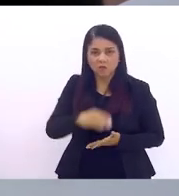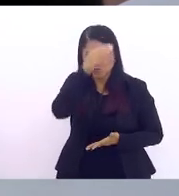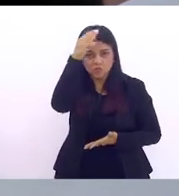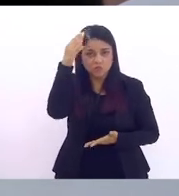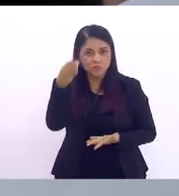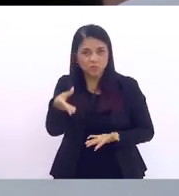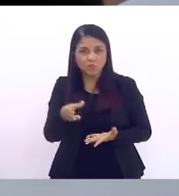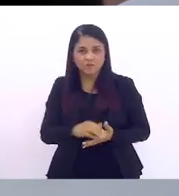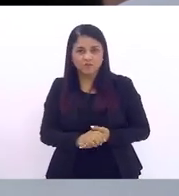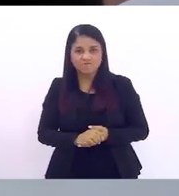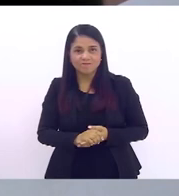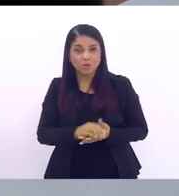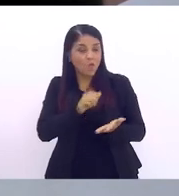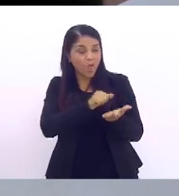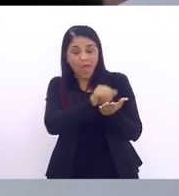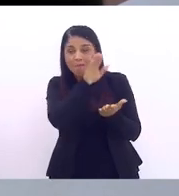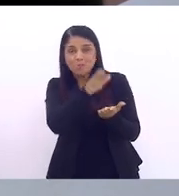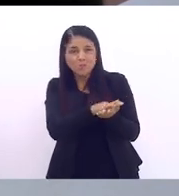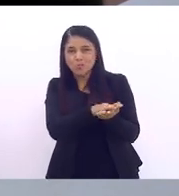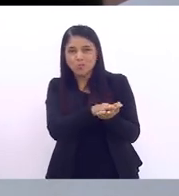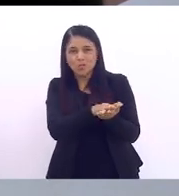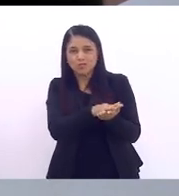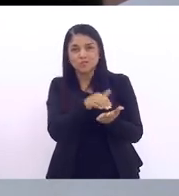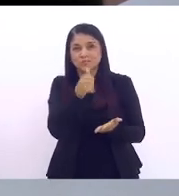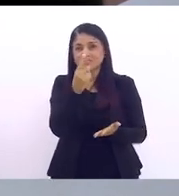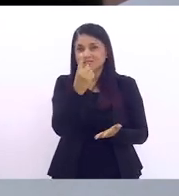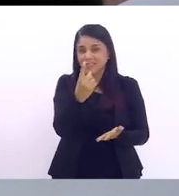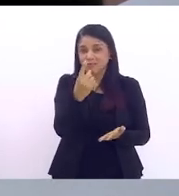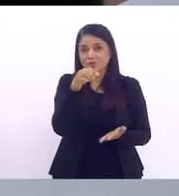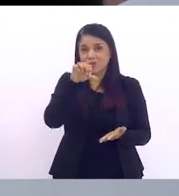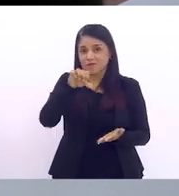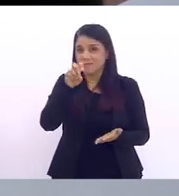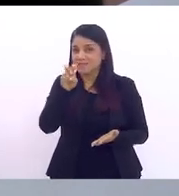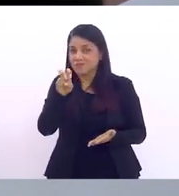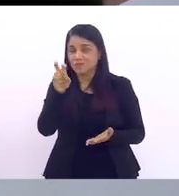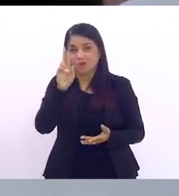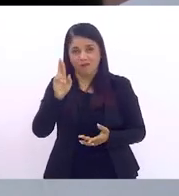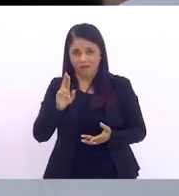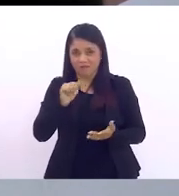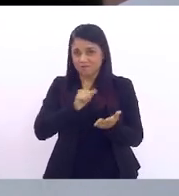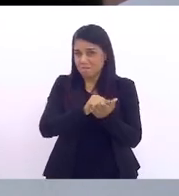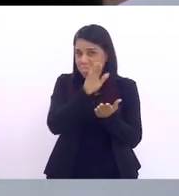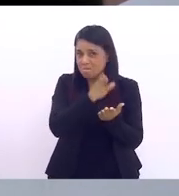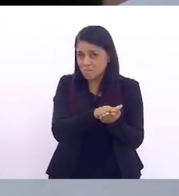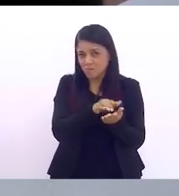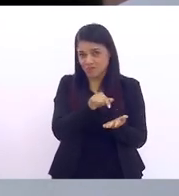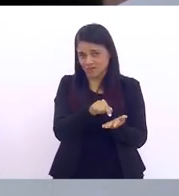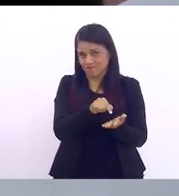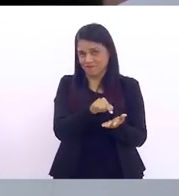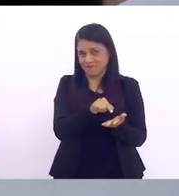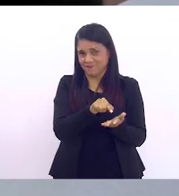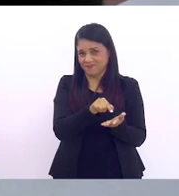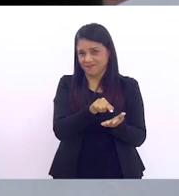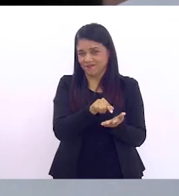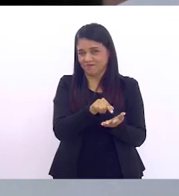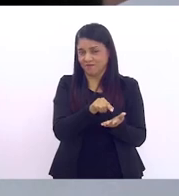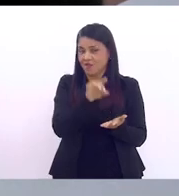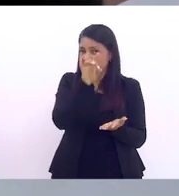nem a situação da multa em dos R 195 né que eu acredito que quando a gente